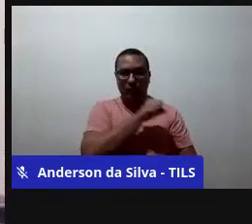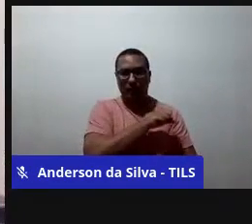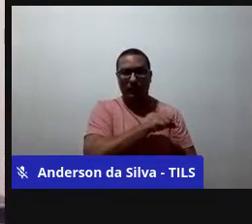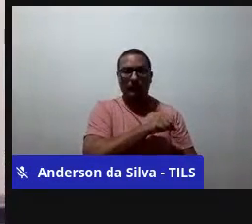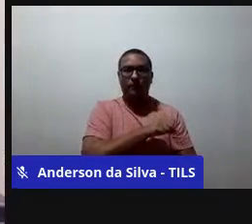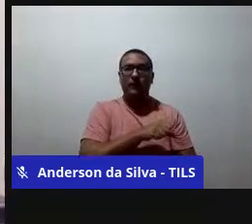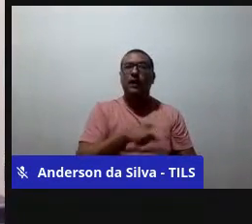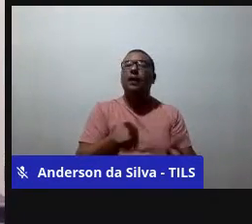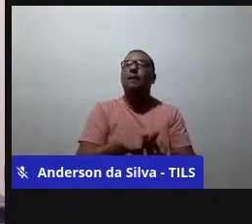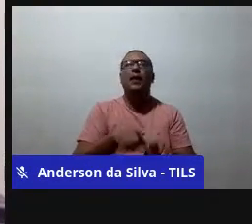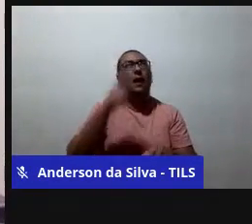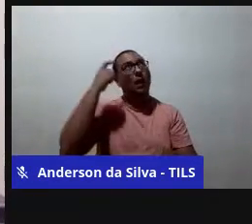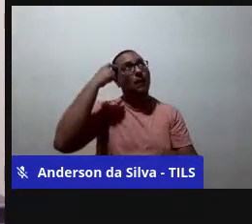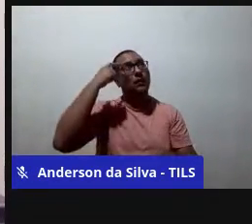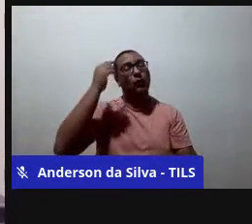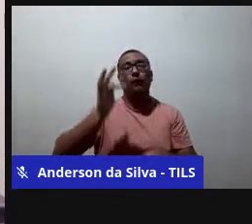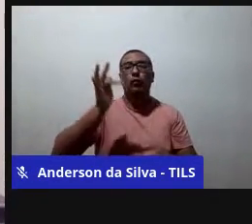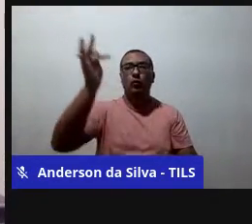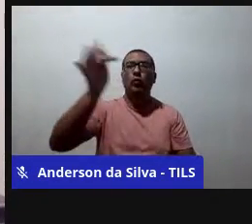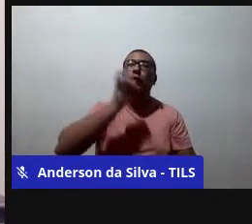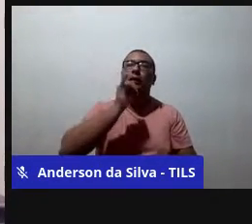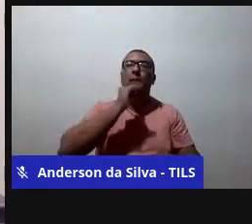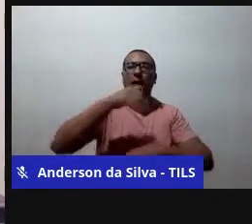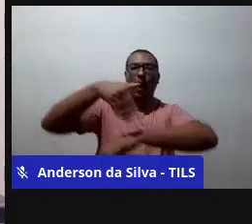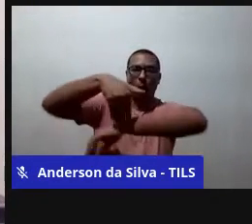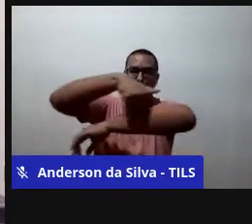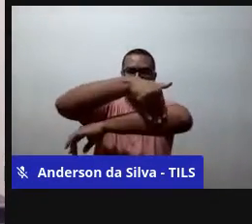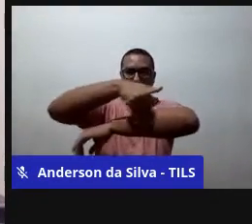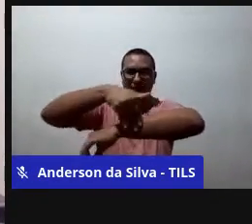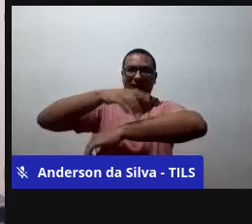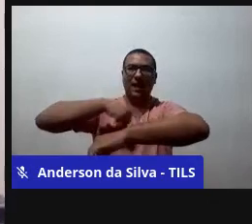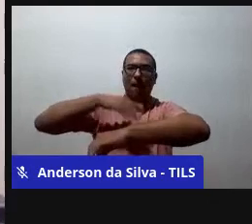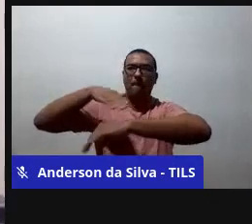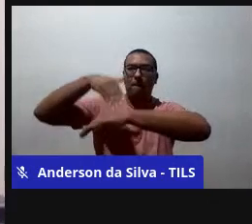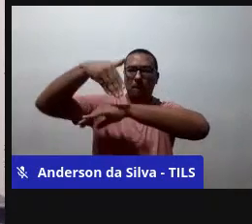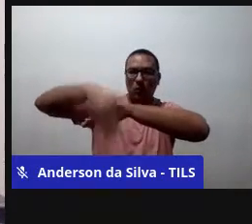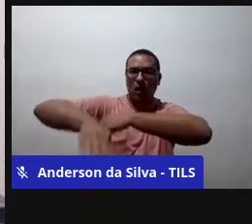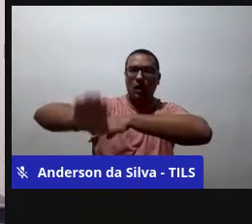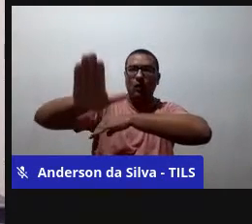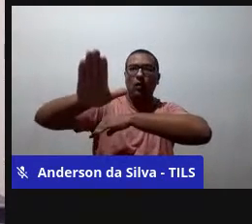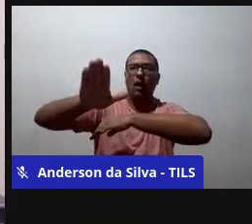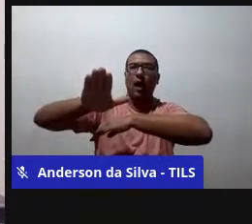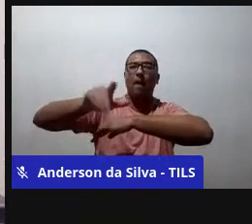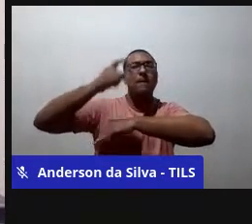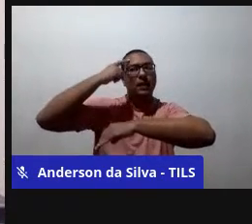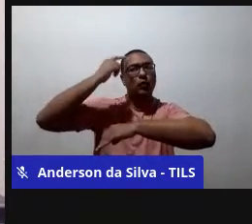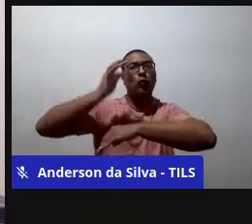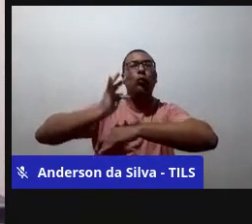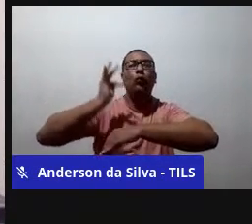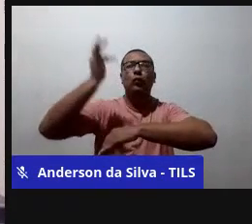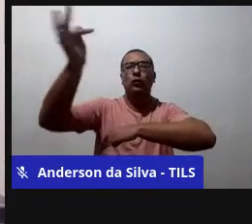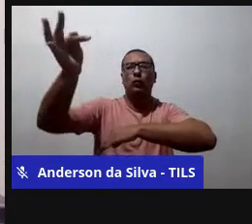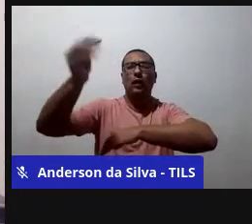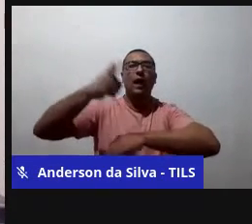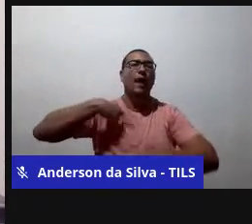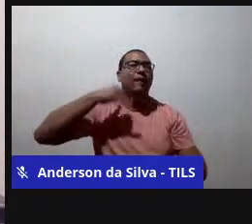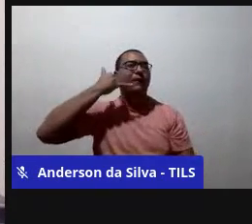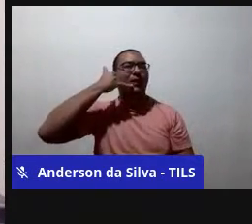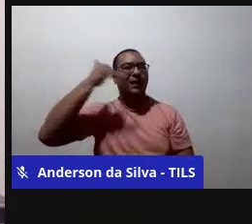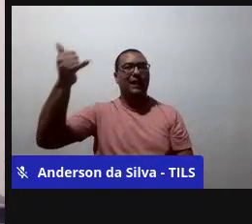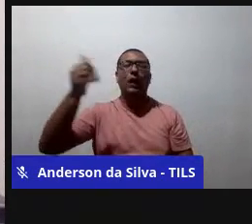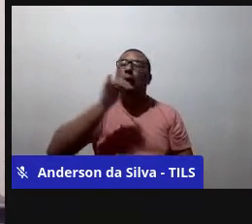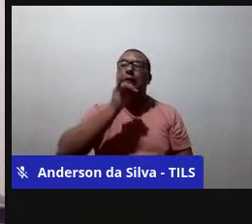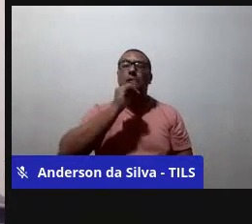por exemplo, no futuro, quando você vê um buraco na sua rua, a cidade inteligente, o conceito é que, ao invés de você ligar num